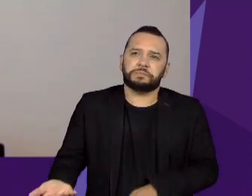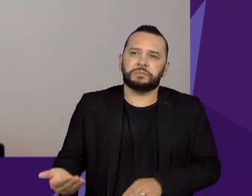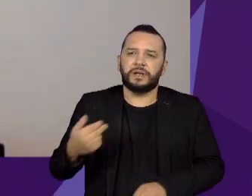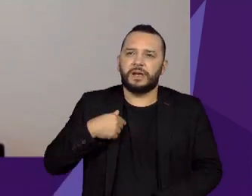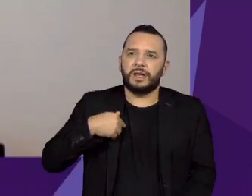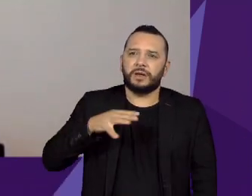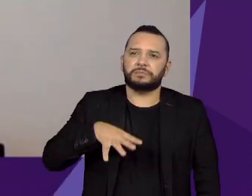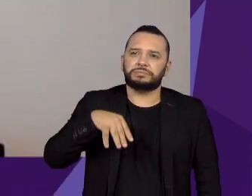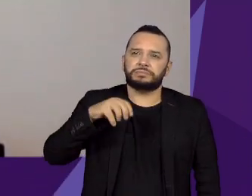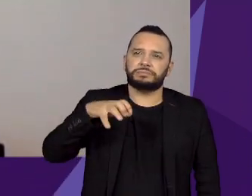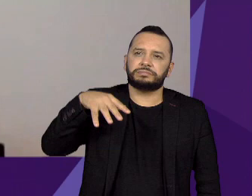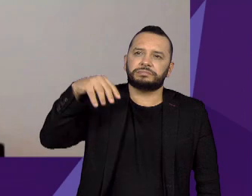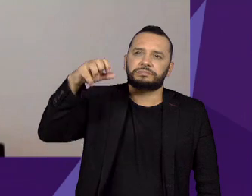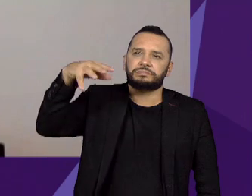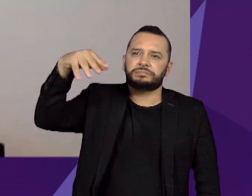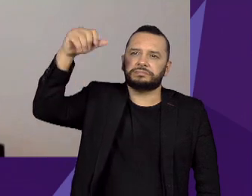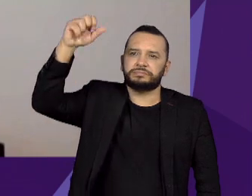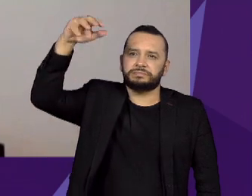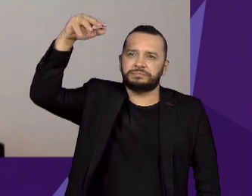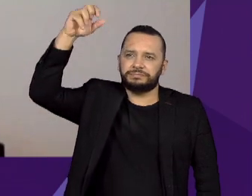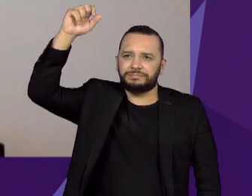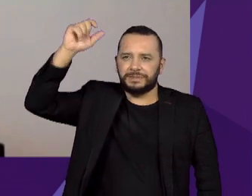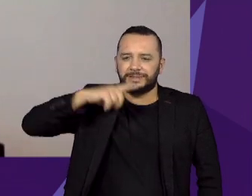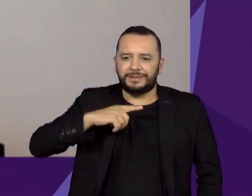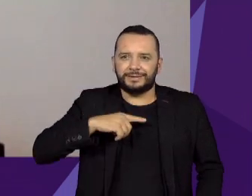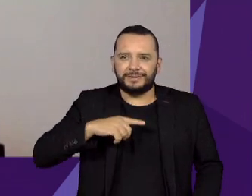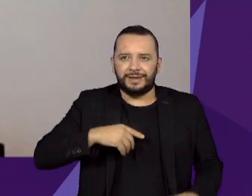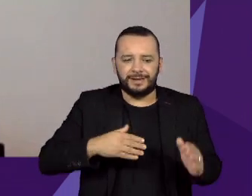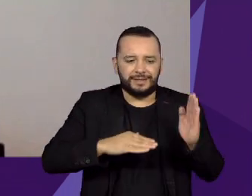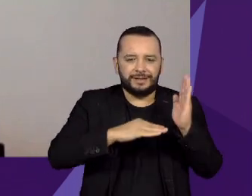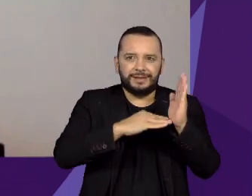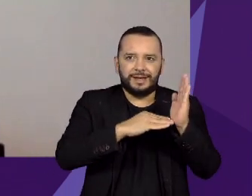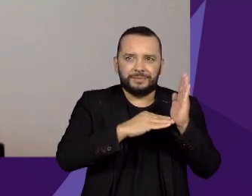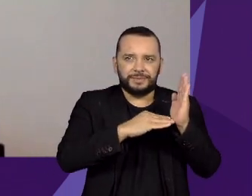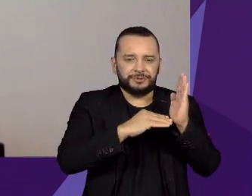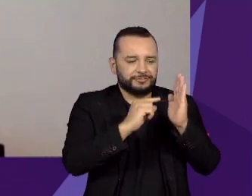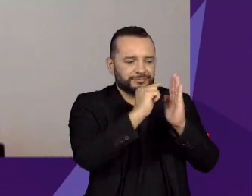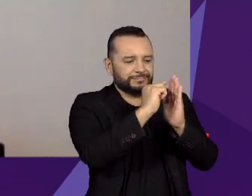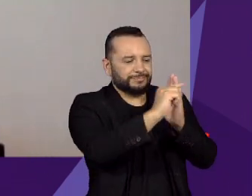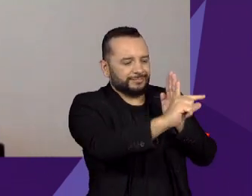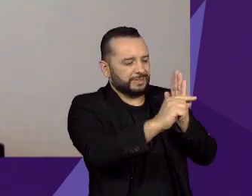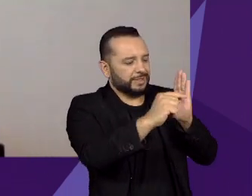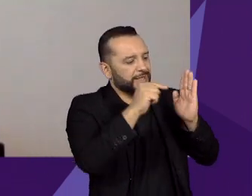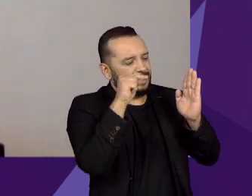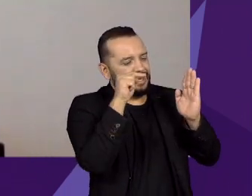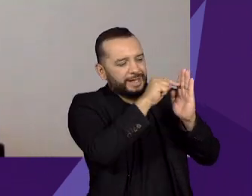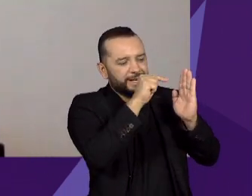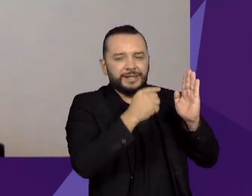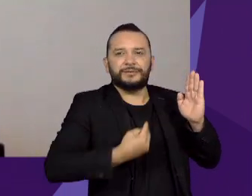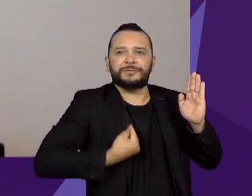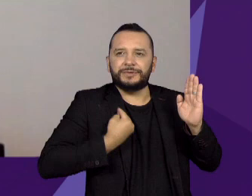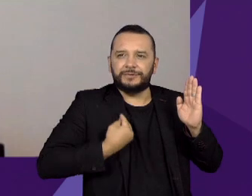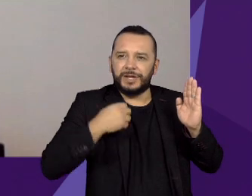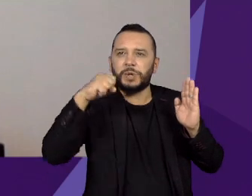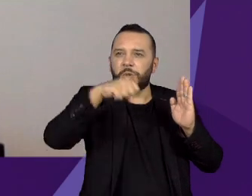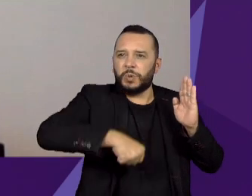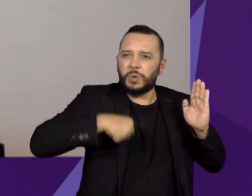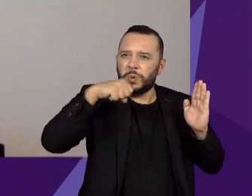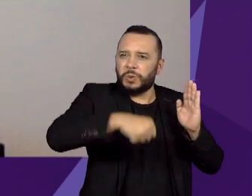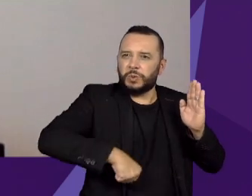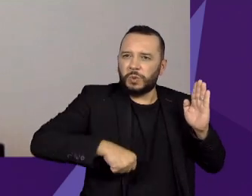esse foi um teimoso que viveu intensamente a vida. Tentou, fez, lutou, colocou,